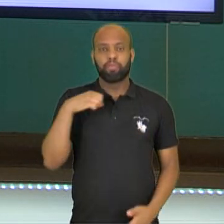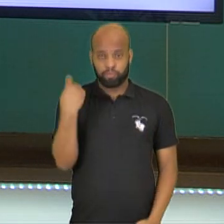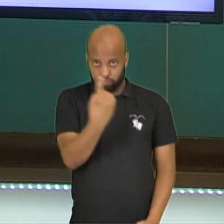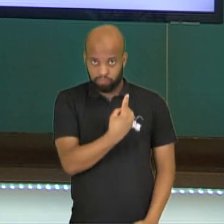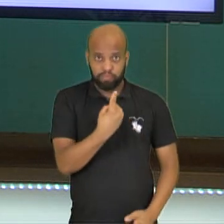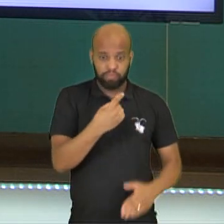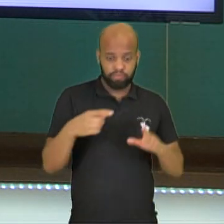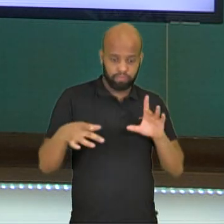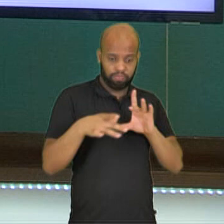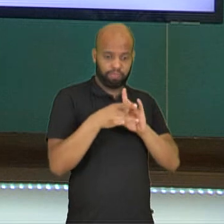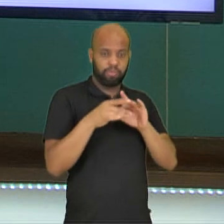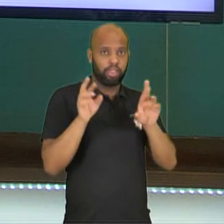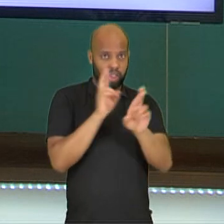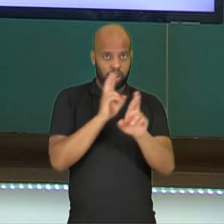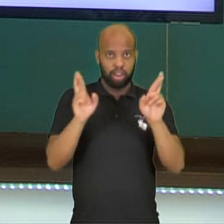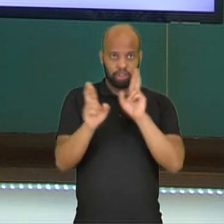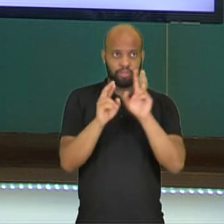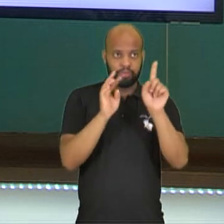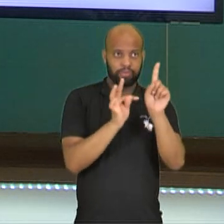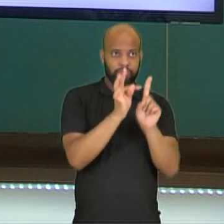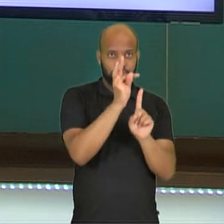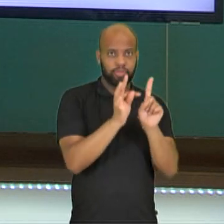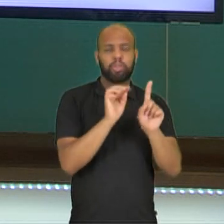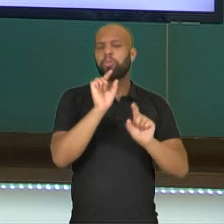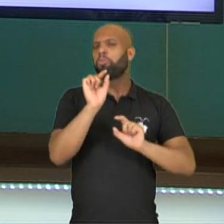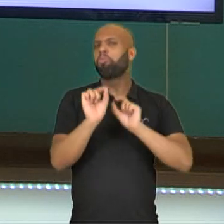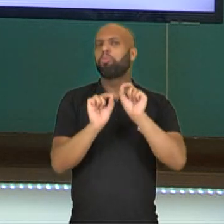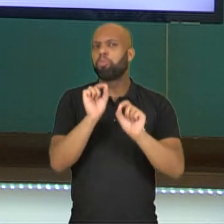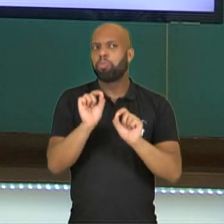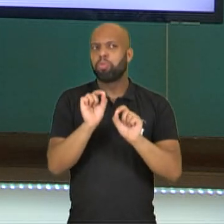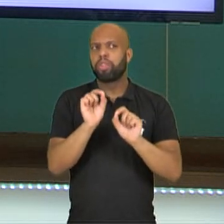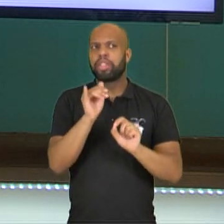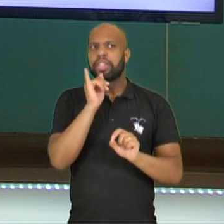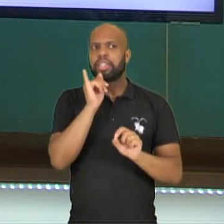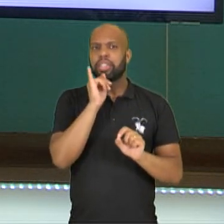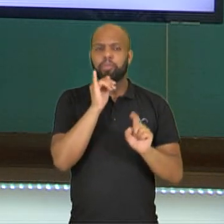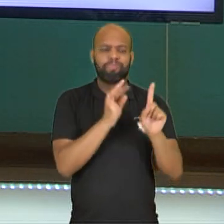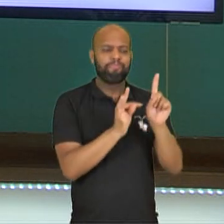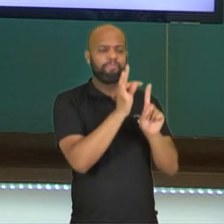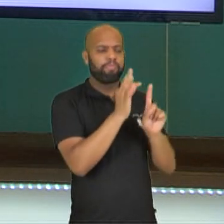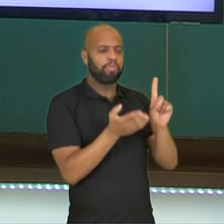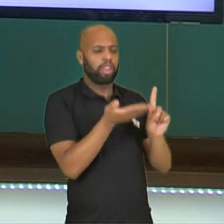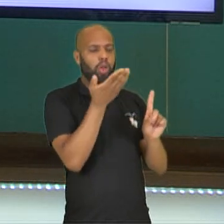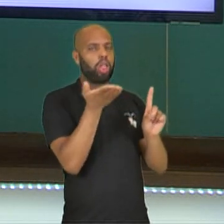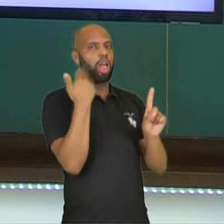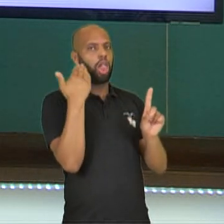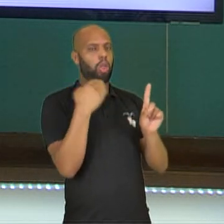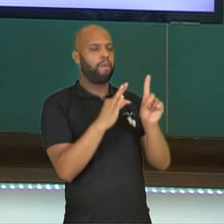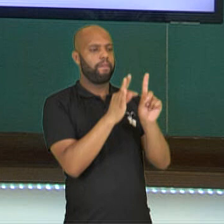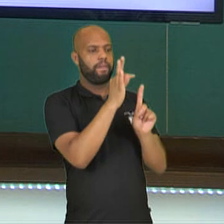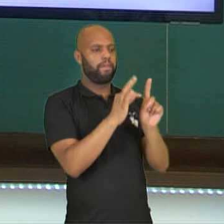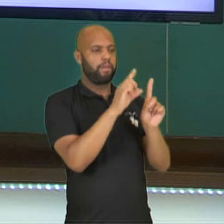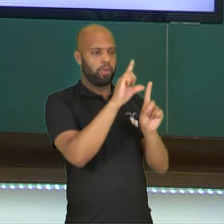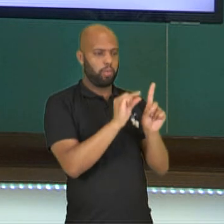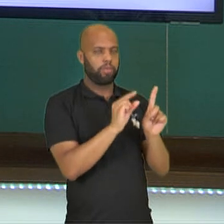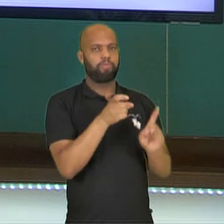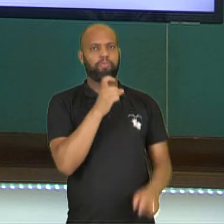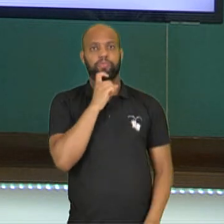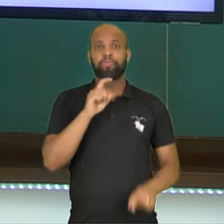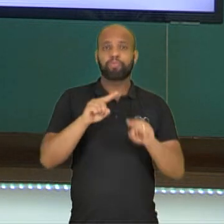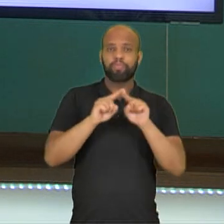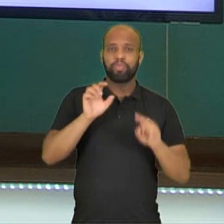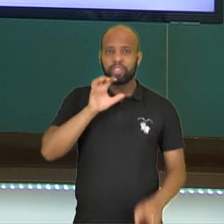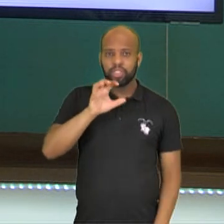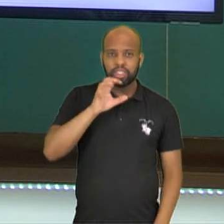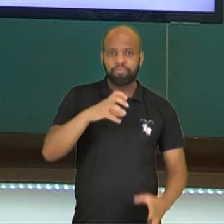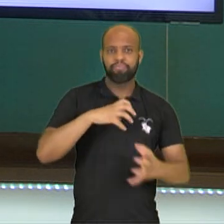associamos a temperatura, certo? Como temperatura alta como calor e temperatura baixa como frio. Mas esse tipo